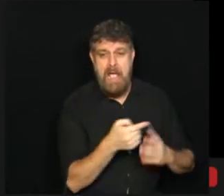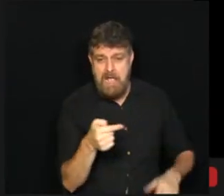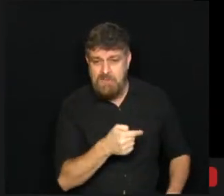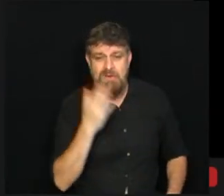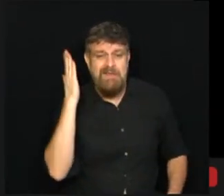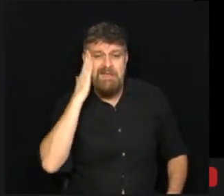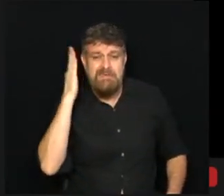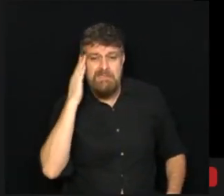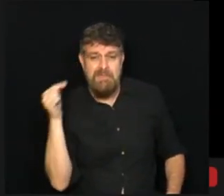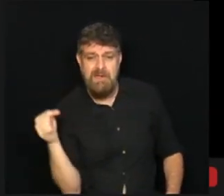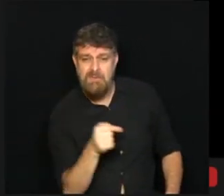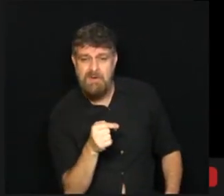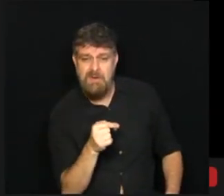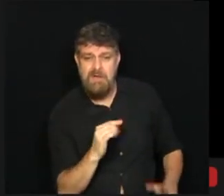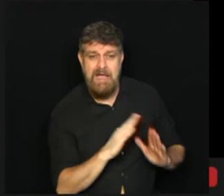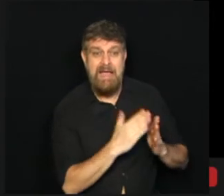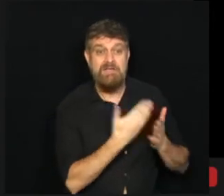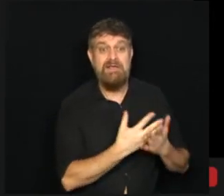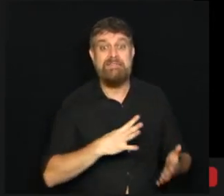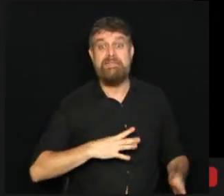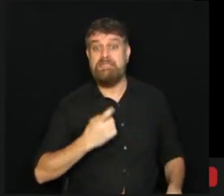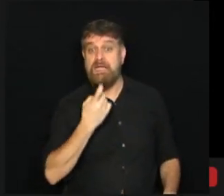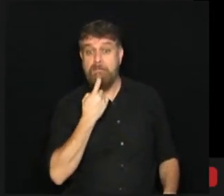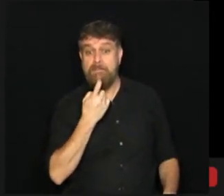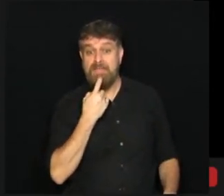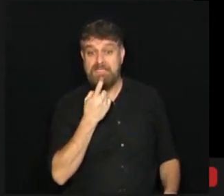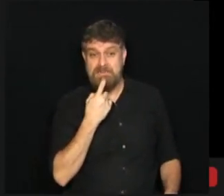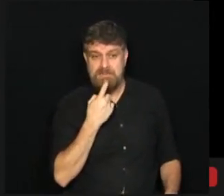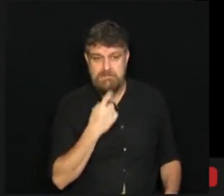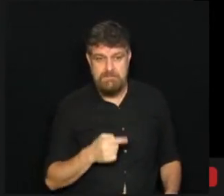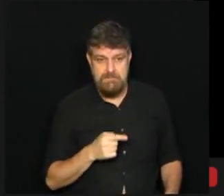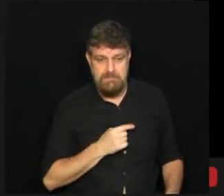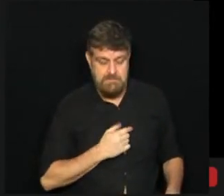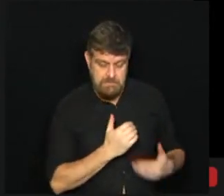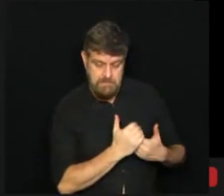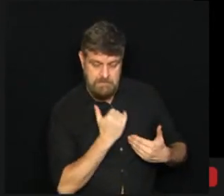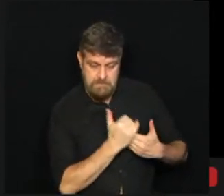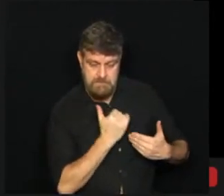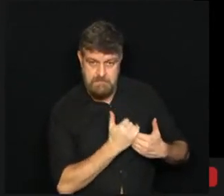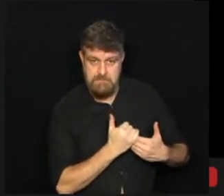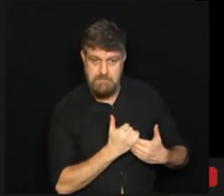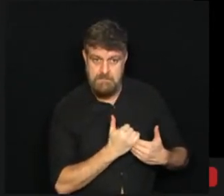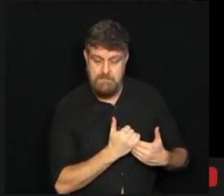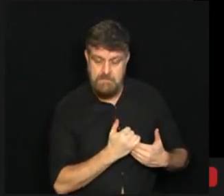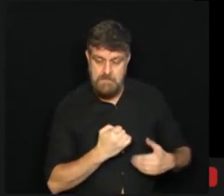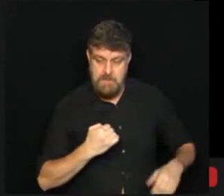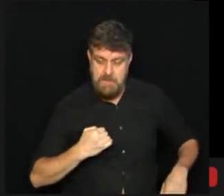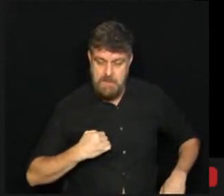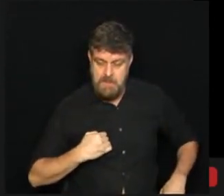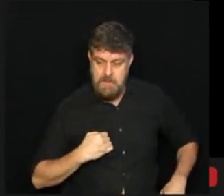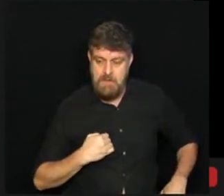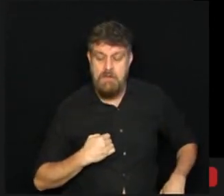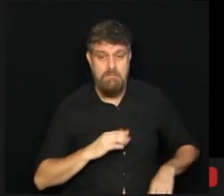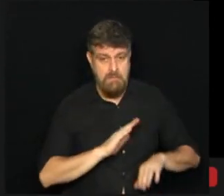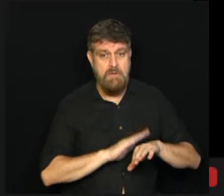eu não tinha reparado que a escola era de Campinas. Você me alertou para isso, falou da audiência, eu falei, vamos fazer.